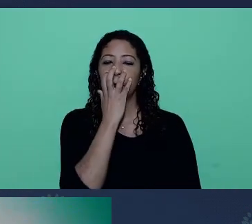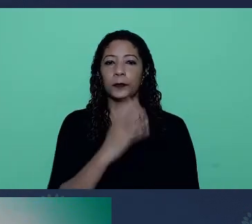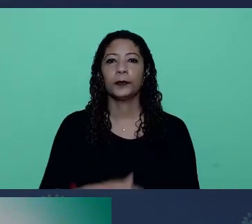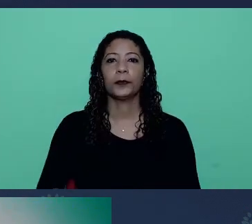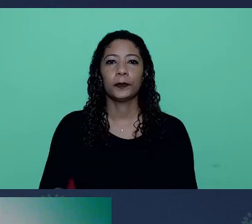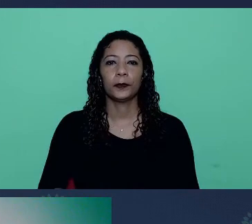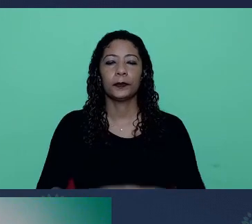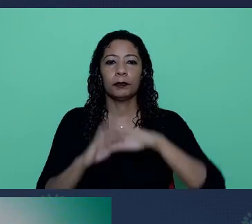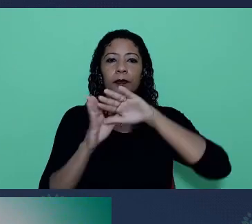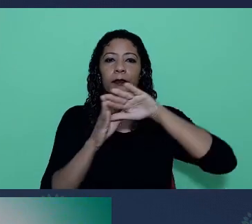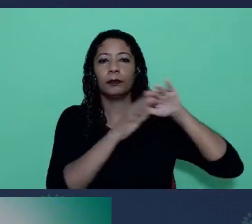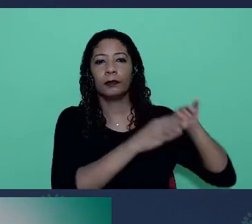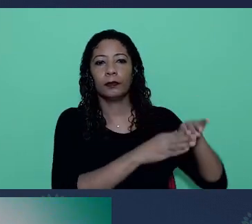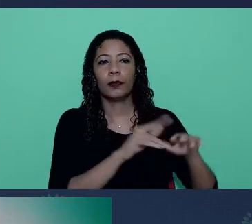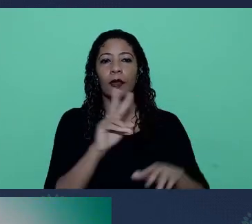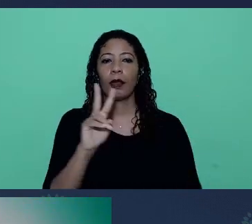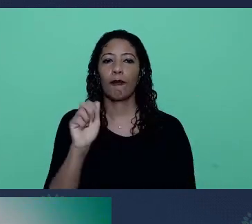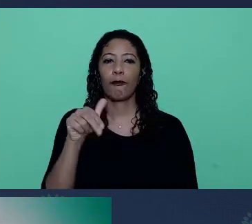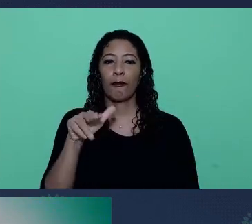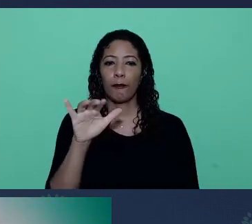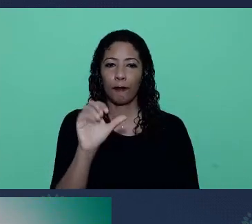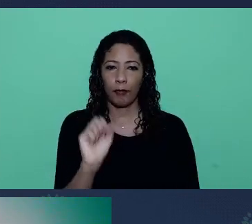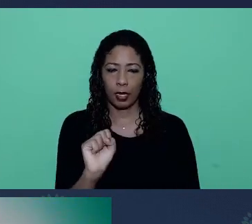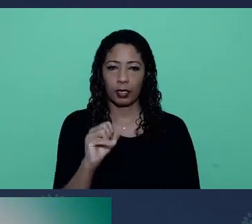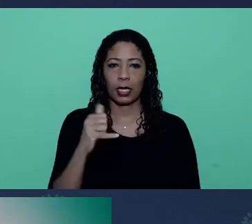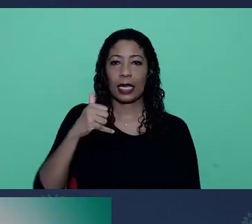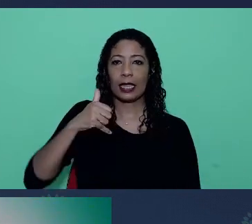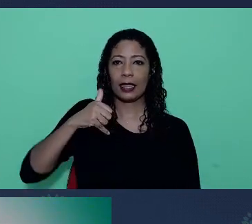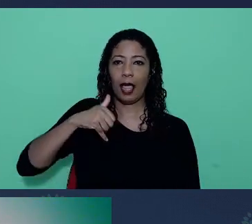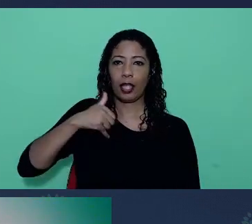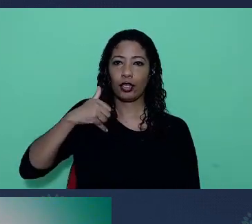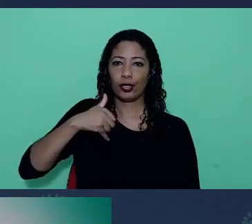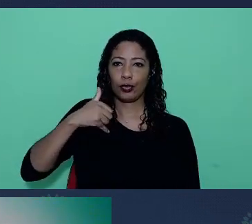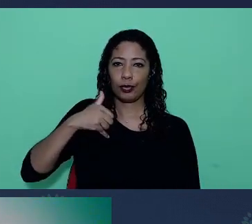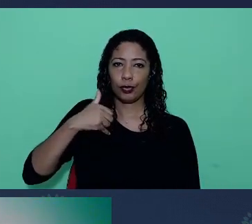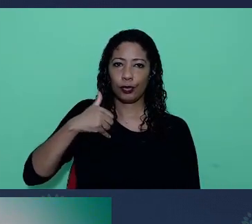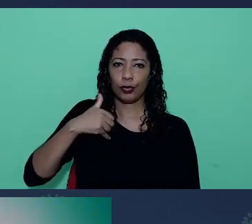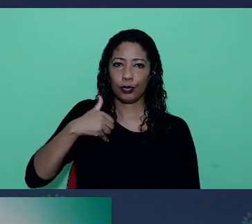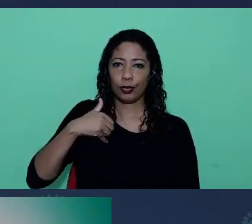Vanes Cleide, até que idade a criança deve usar o espaçador?